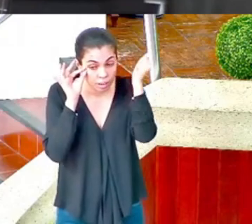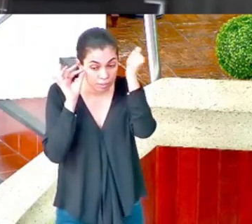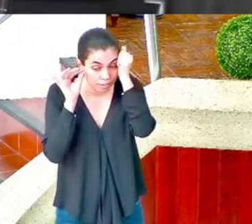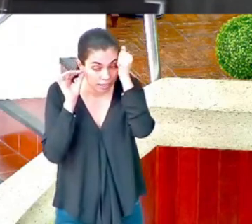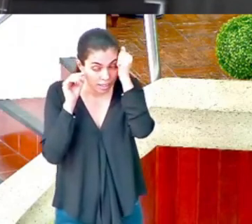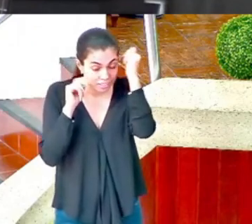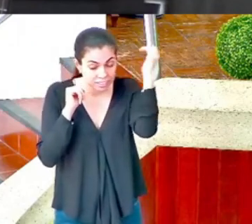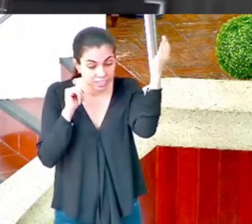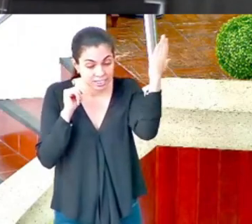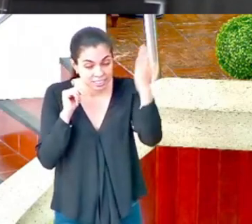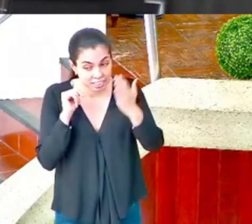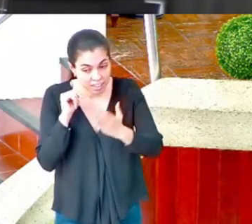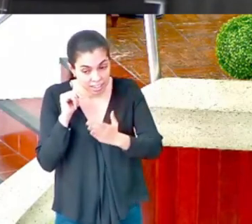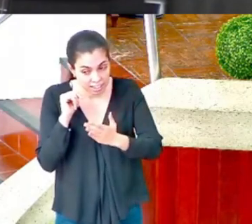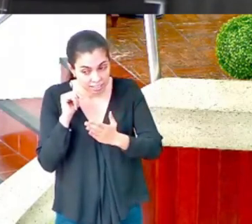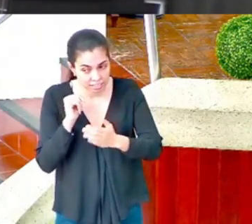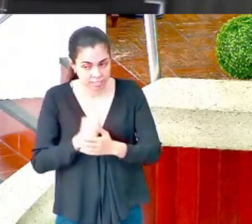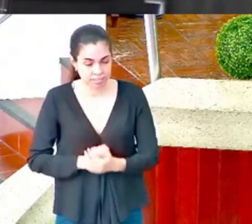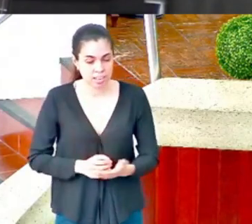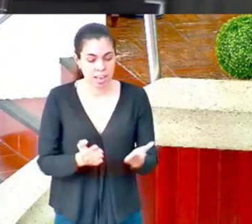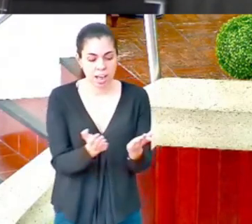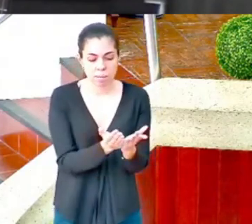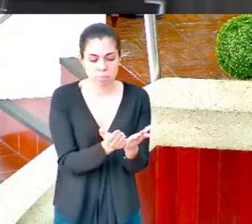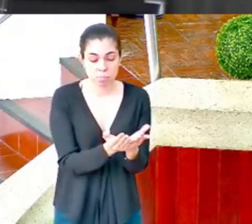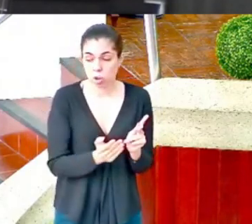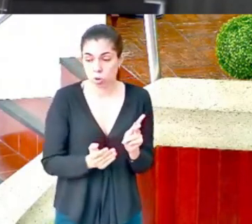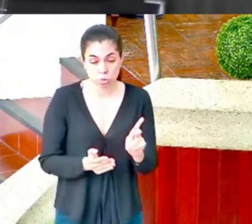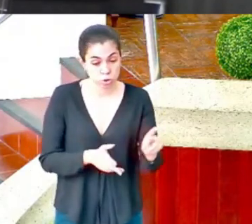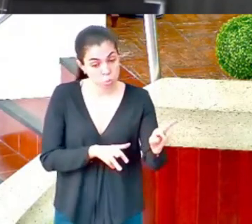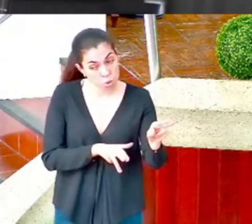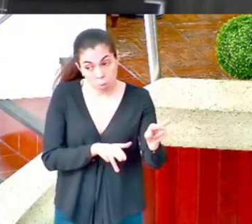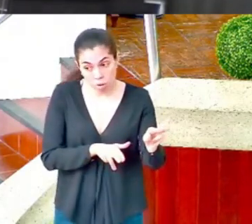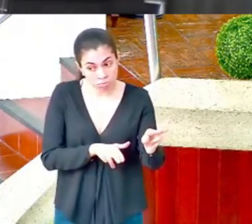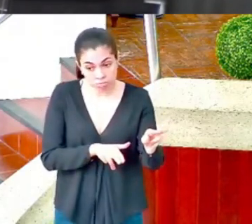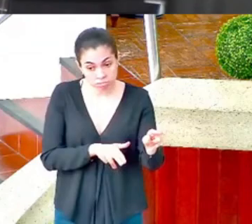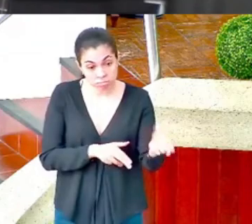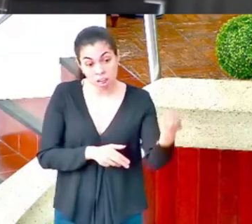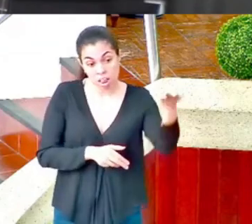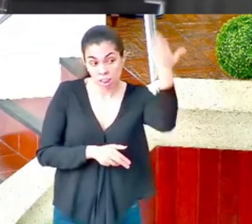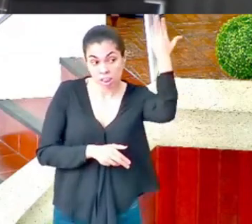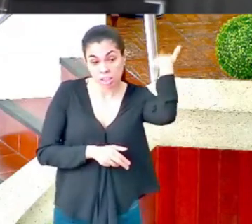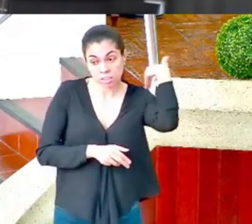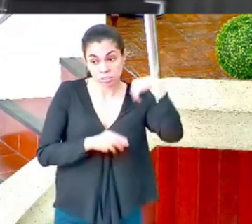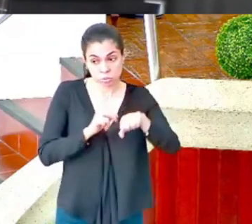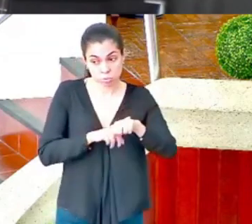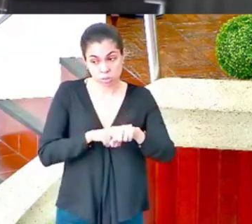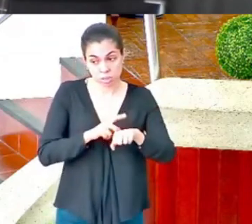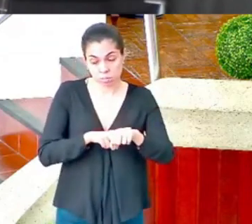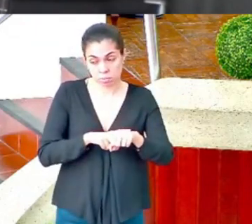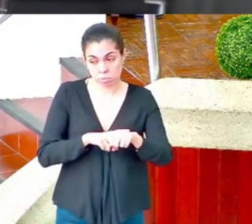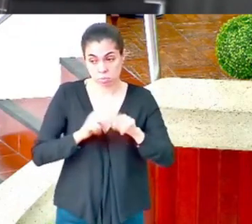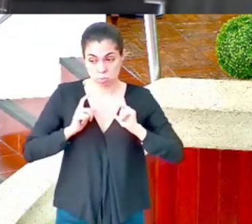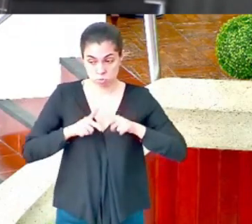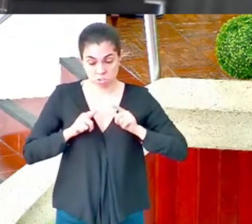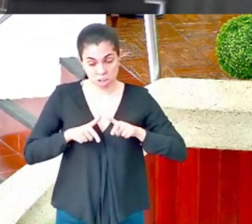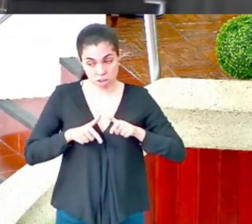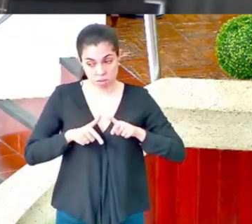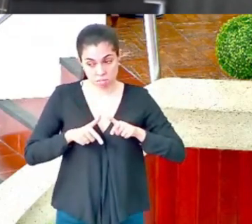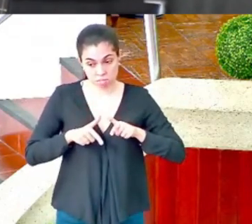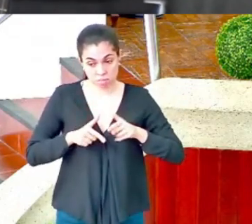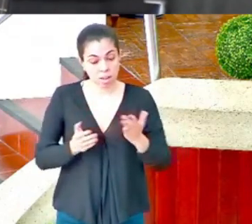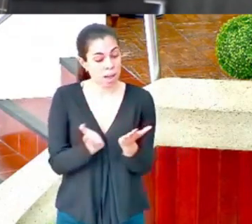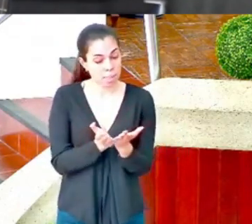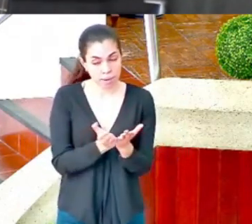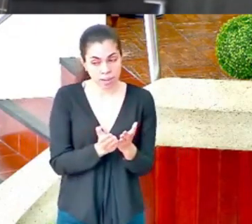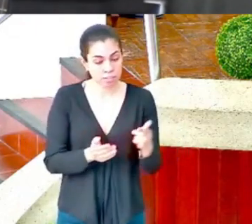Arrependa-se já. O problema não está na palavra, o problema está em nós. Feche seus olhos, vamos falar com Deus. Nós vamos cantar um